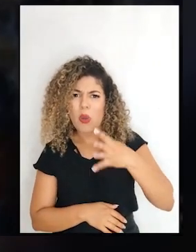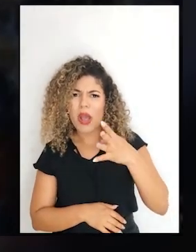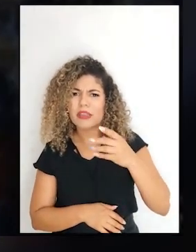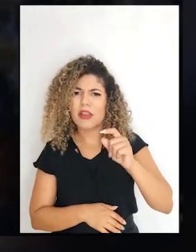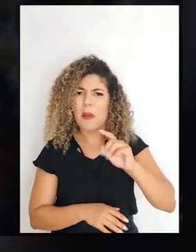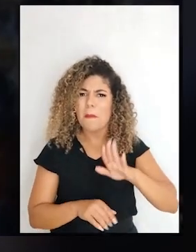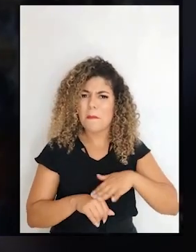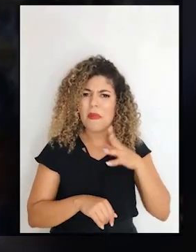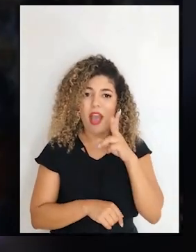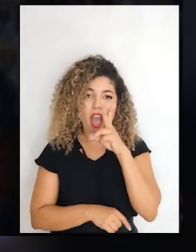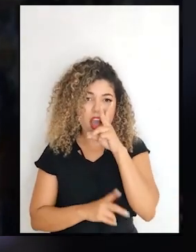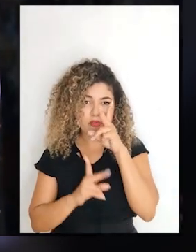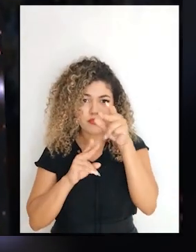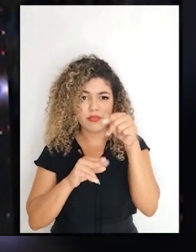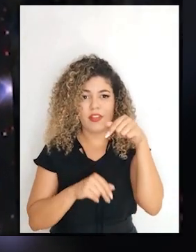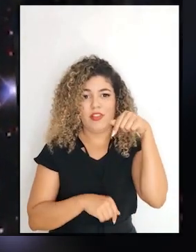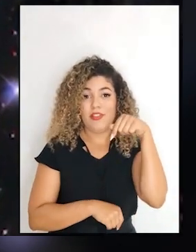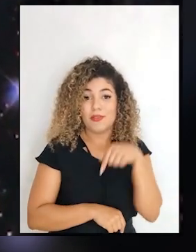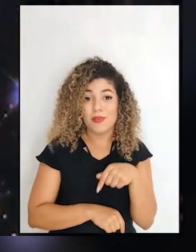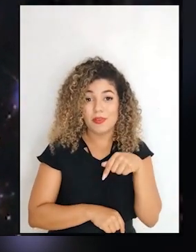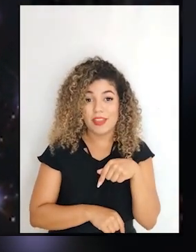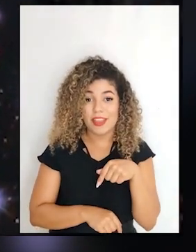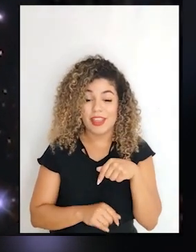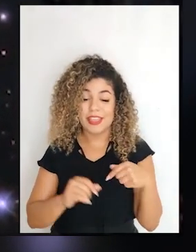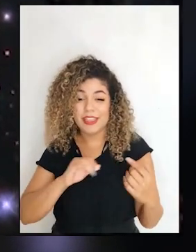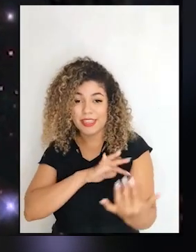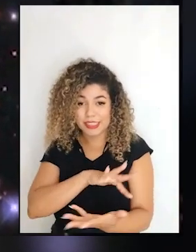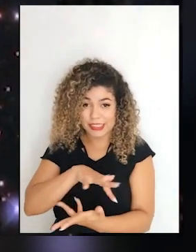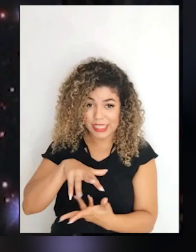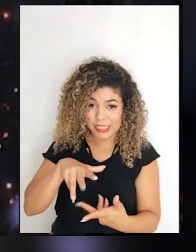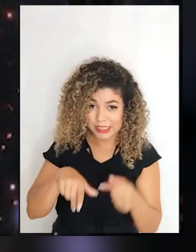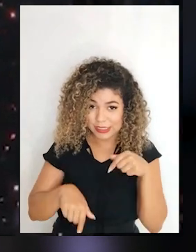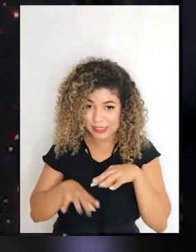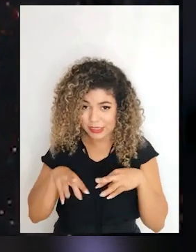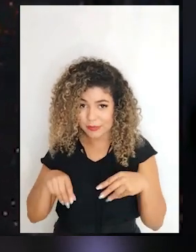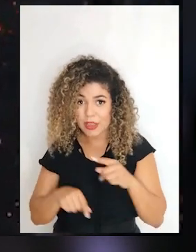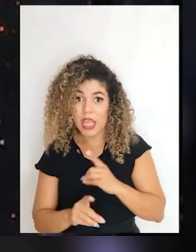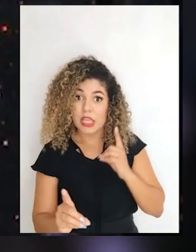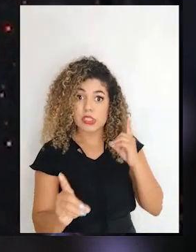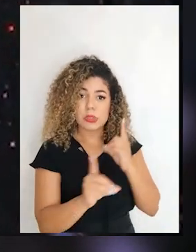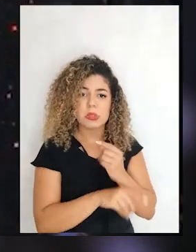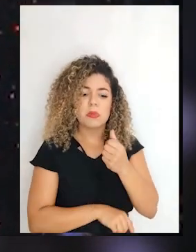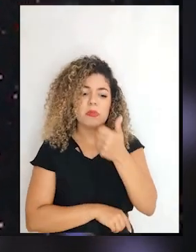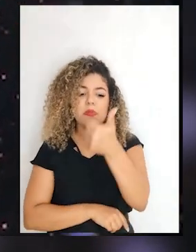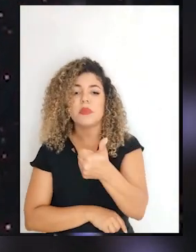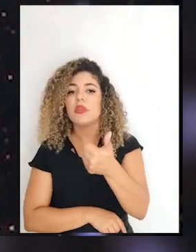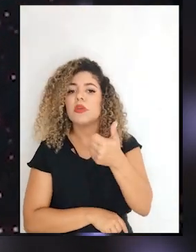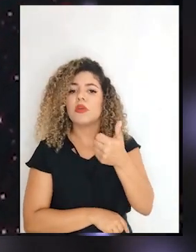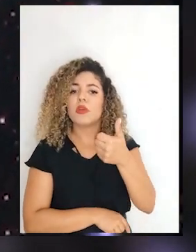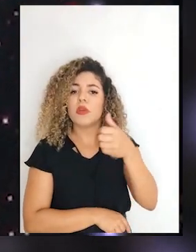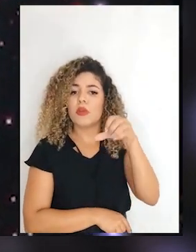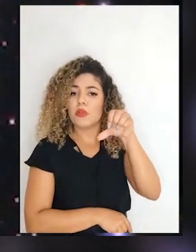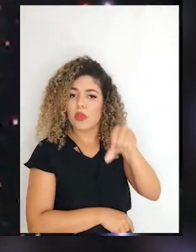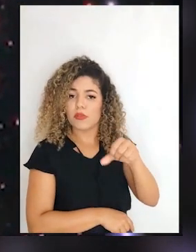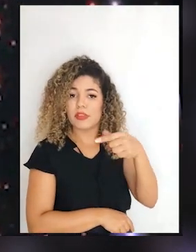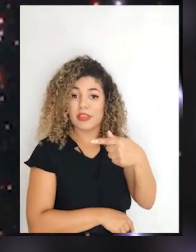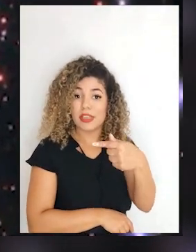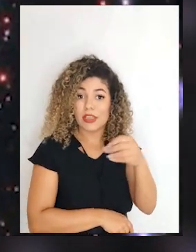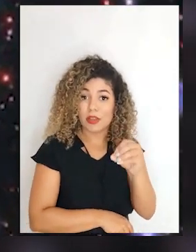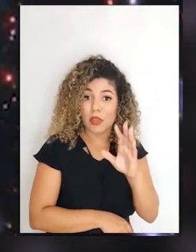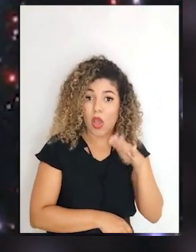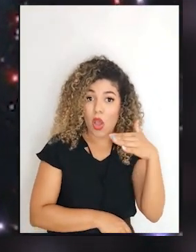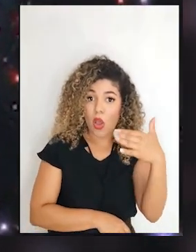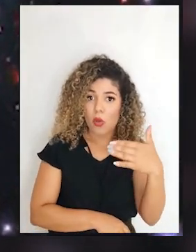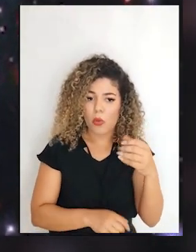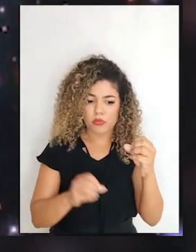foi descoberto em 1979, quando emanou uma explosão dramática de raios gama de alta energia.